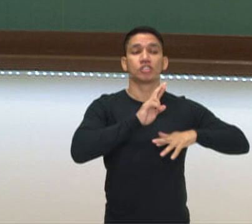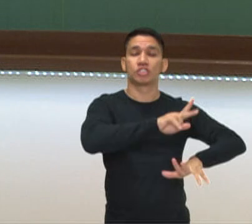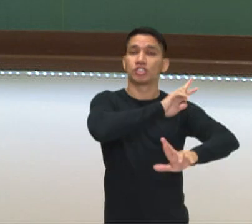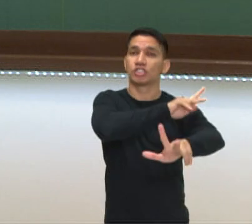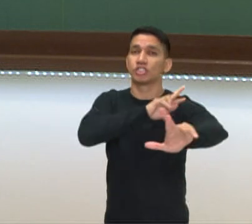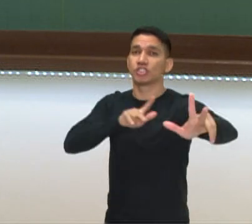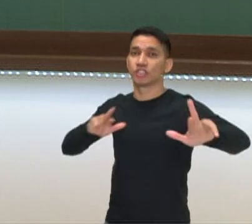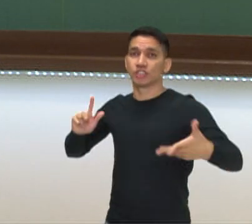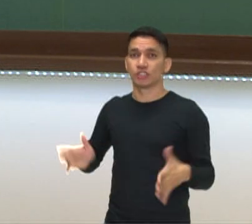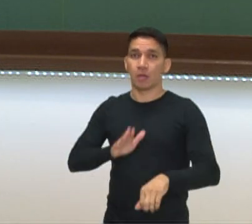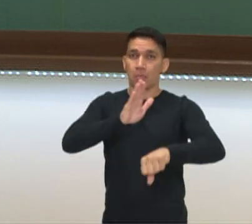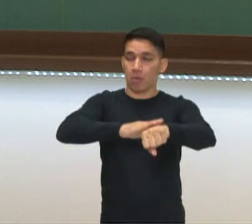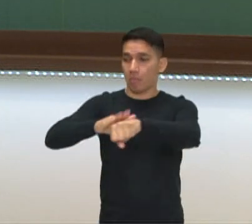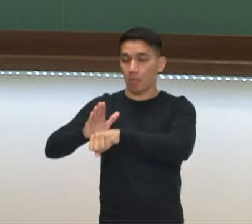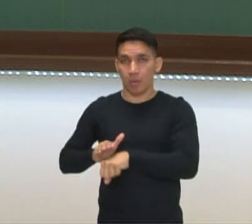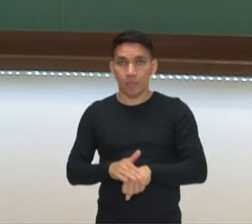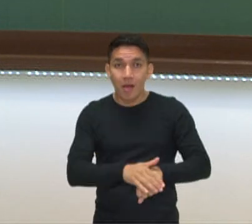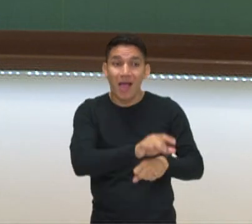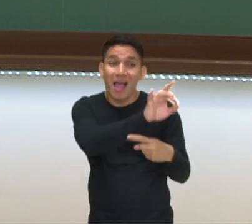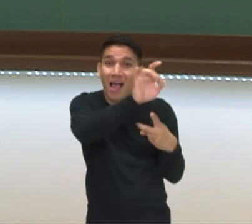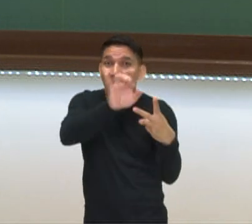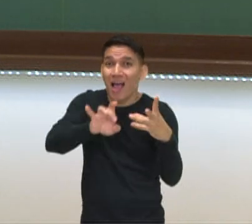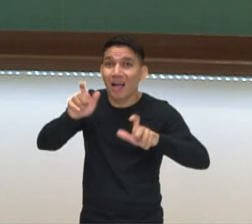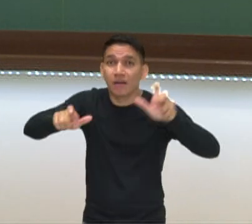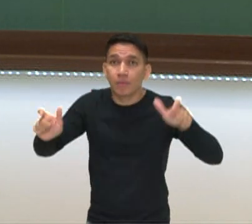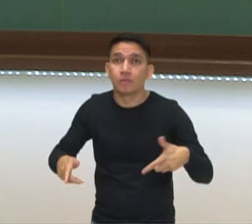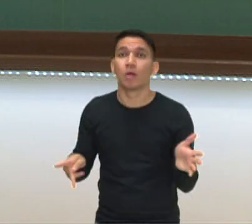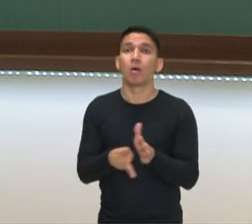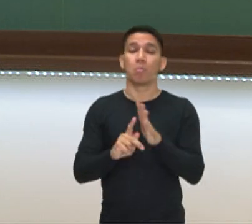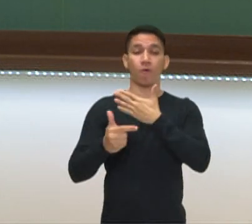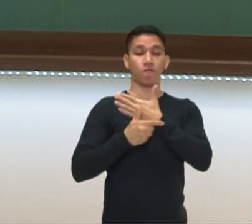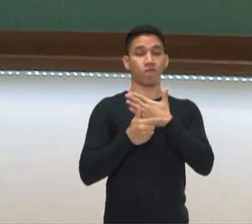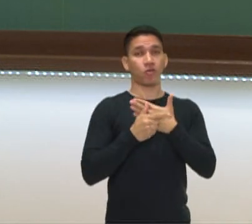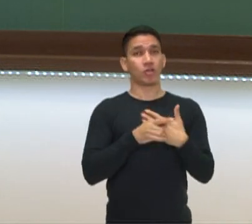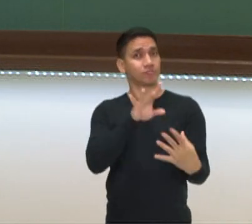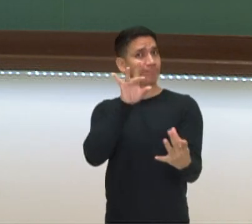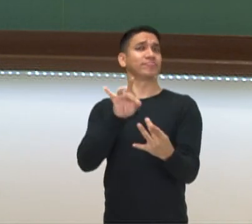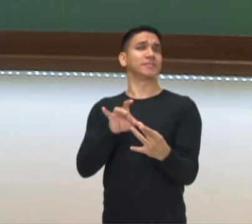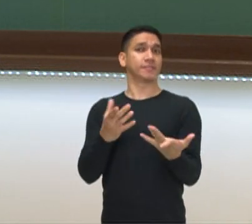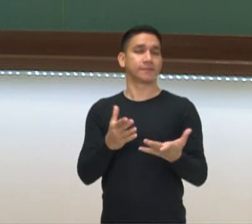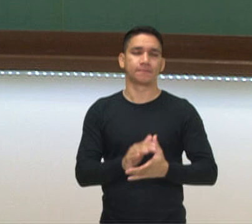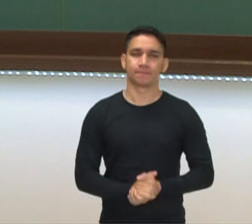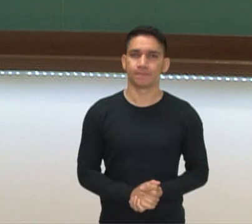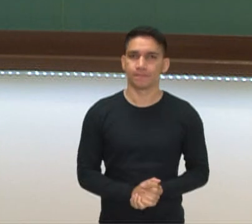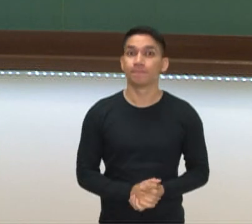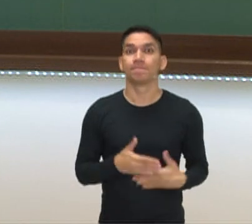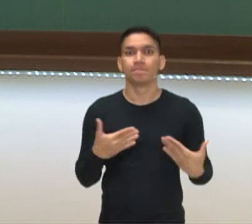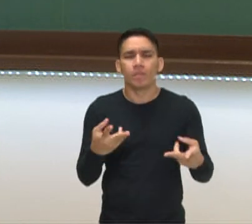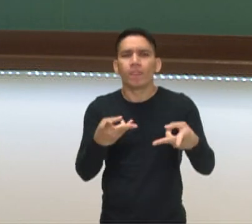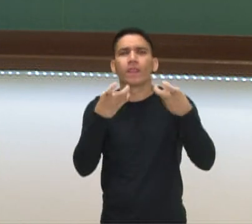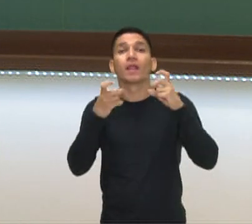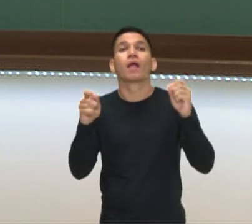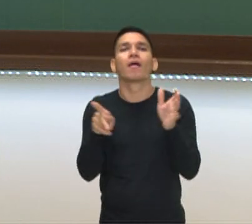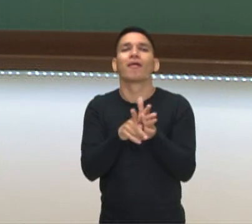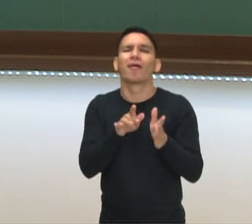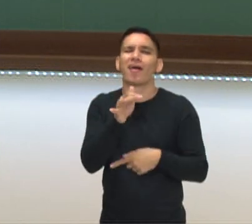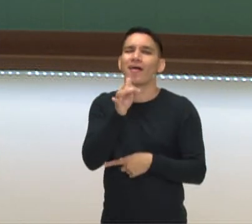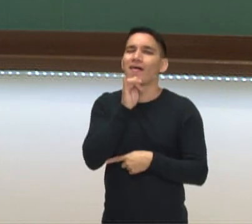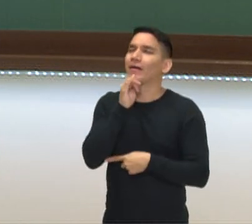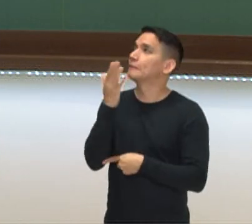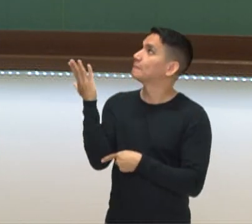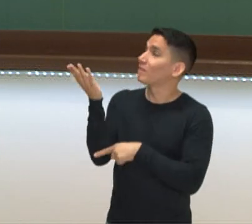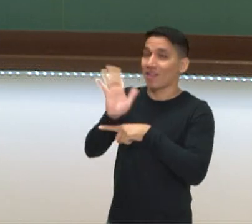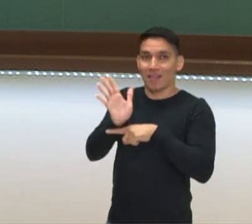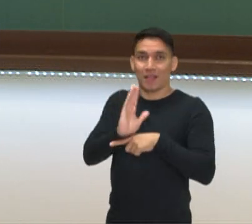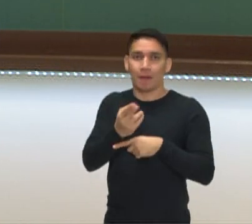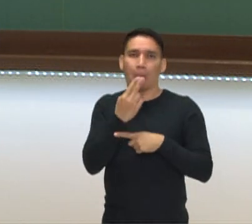diferentes, individualizadas, e cada uma vai fazendo uma funçãozinha especializada, né? Aí a gente tem um exemplo, esse filme do Charles